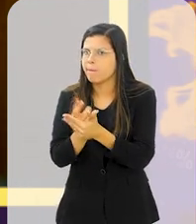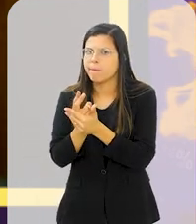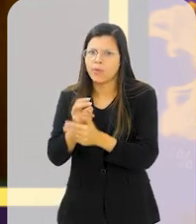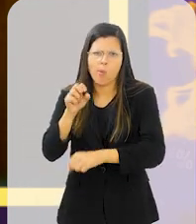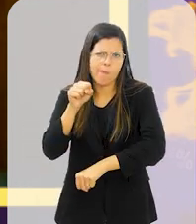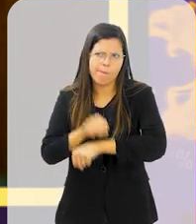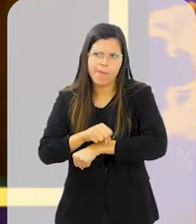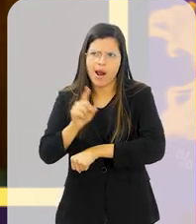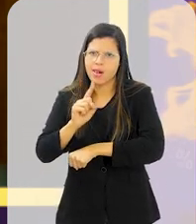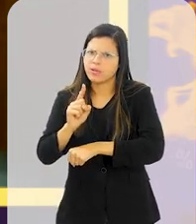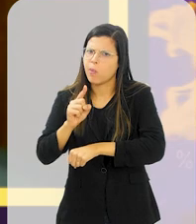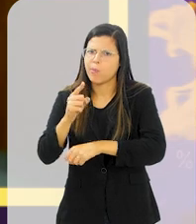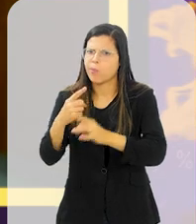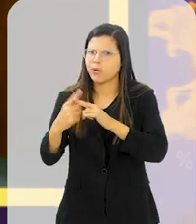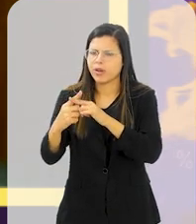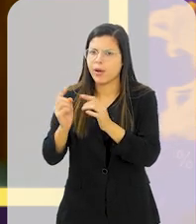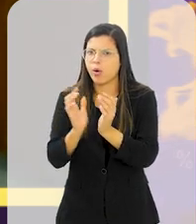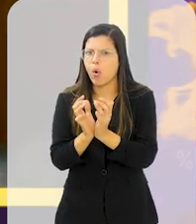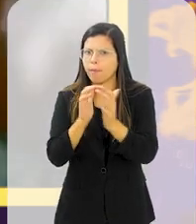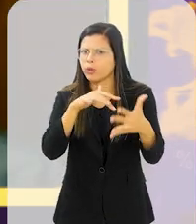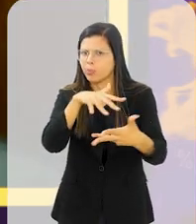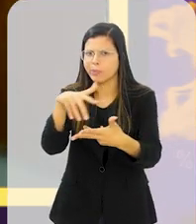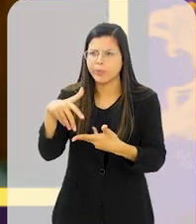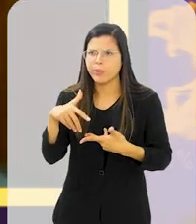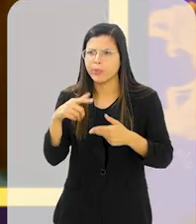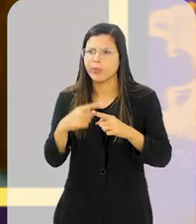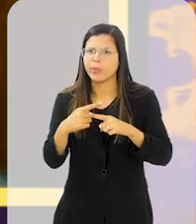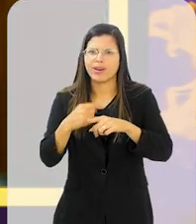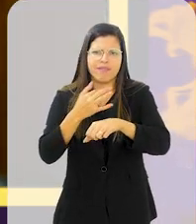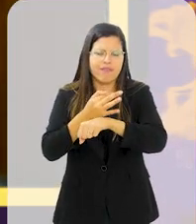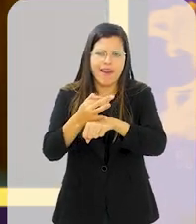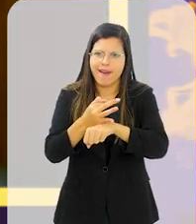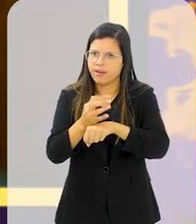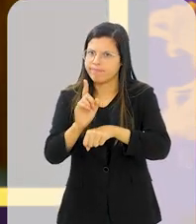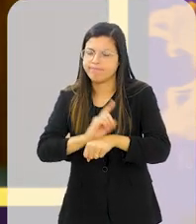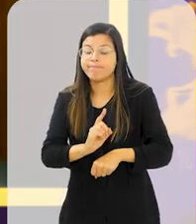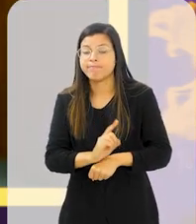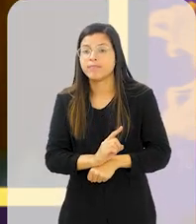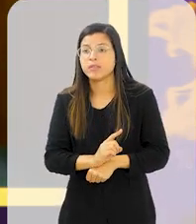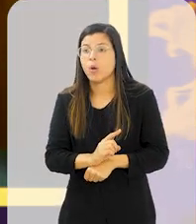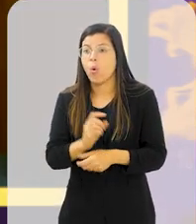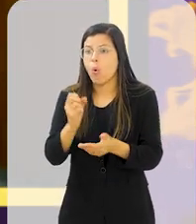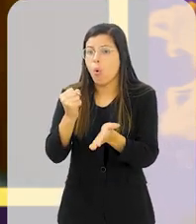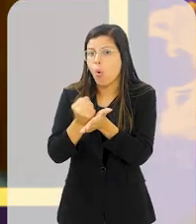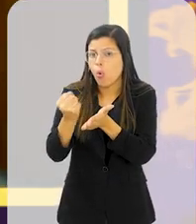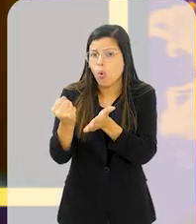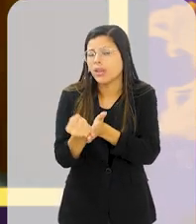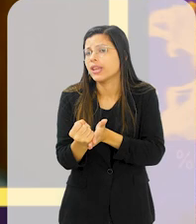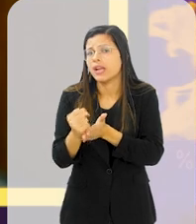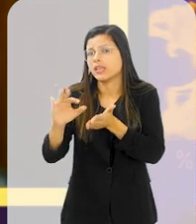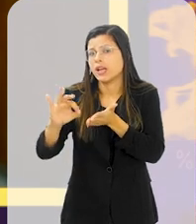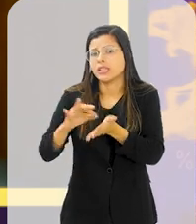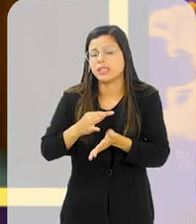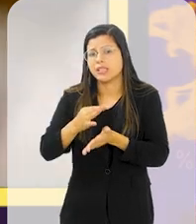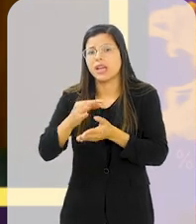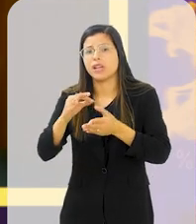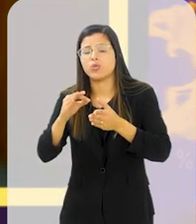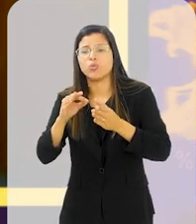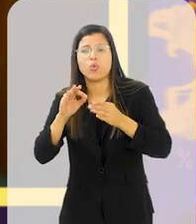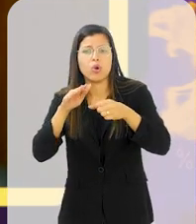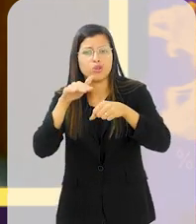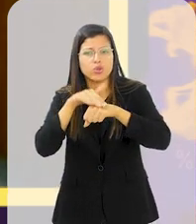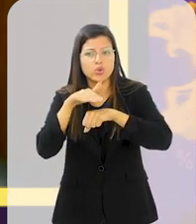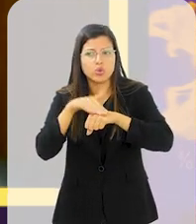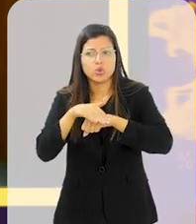mercado não para porque vai ter uma Copa do Mundo, porque vai ter uma janela, porque vai ter férias. Contratos são assinados na noite de Natal, na noite de